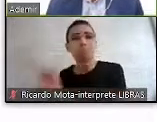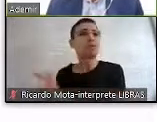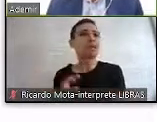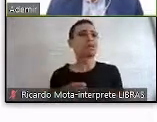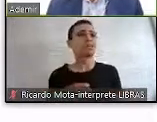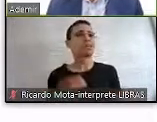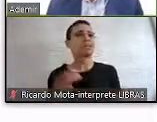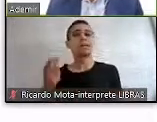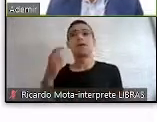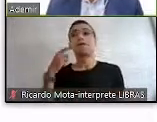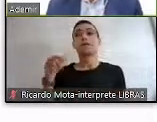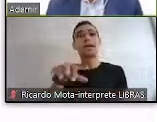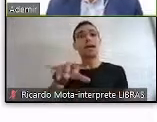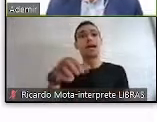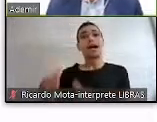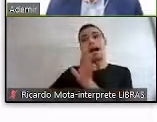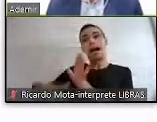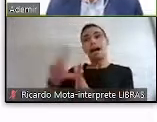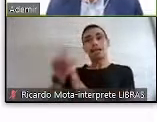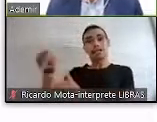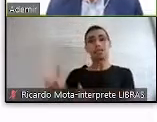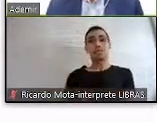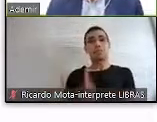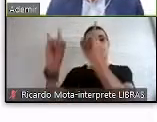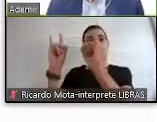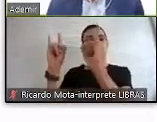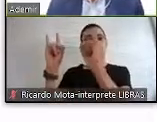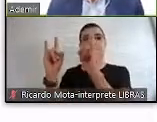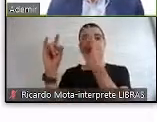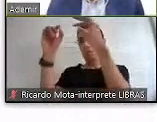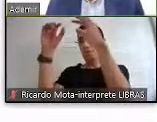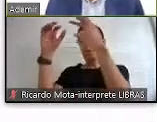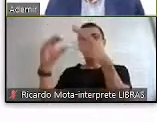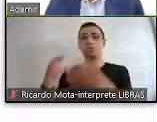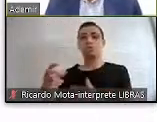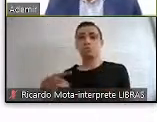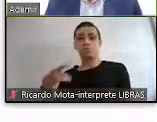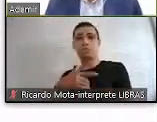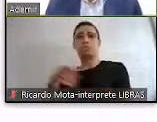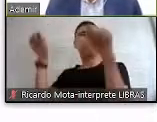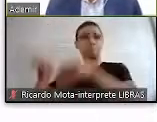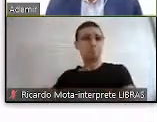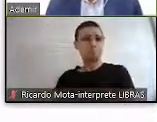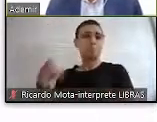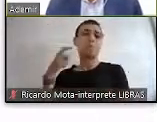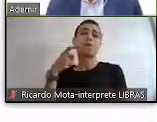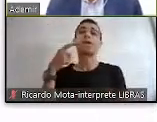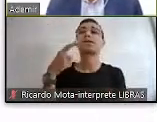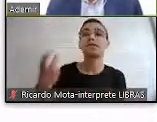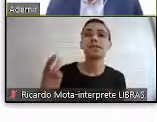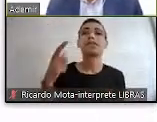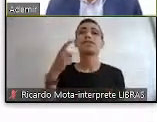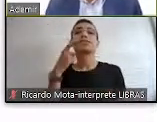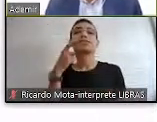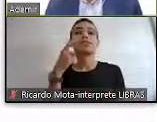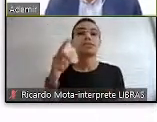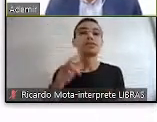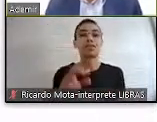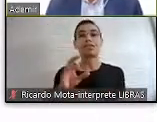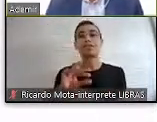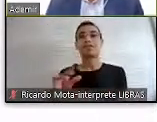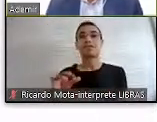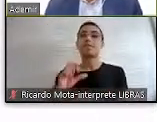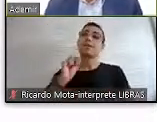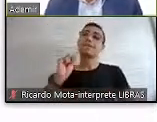de comprometer a saúde de nossa edificação, e a corretiva é quando nós temos essa manutenção depois de